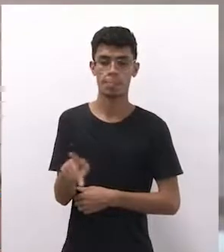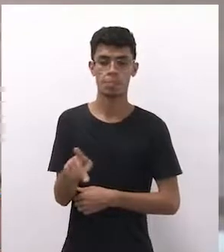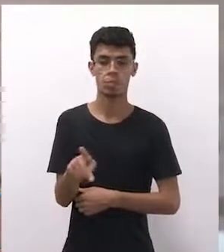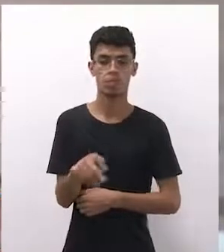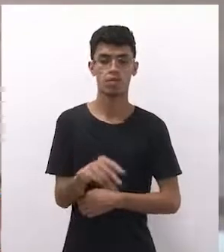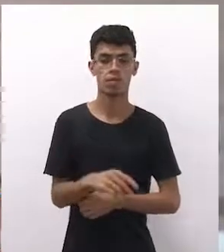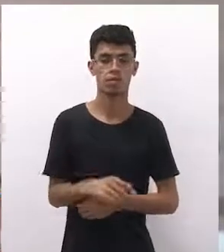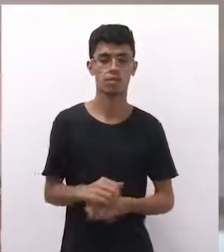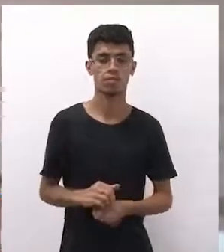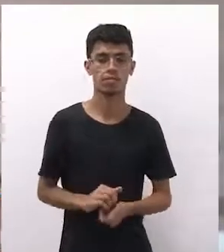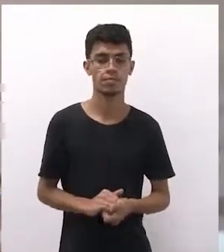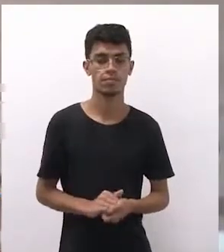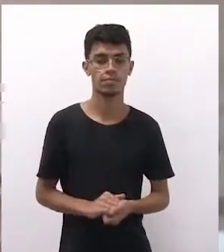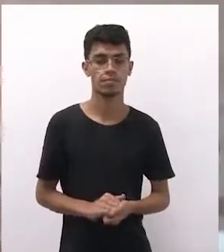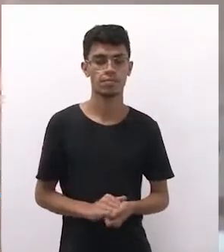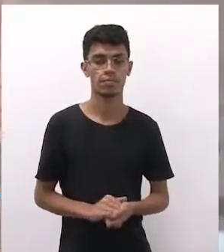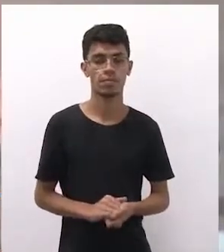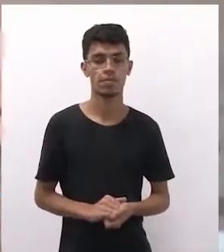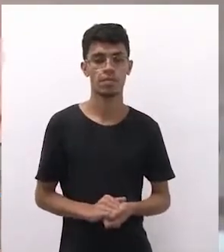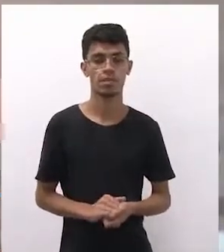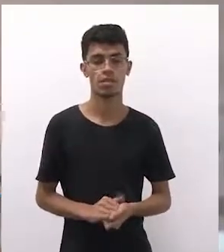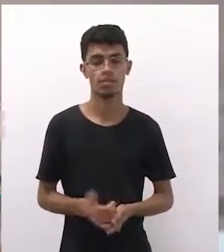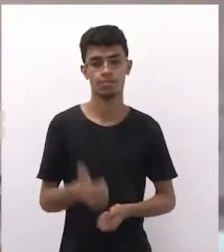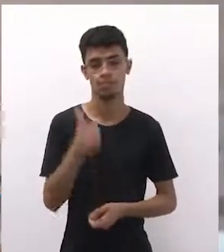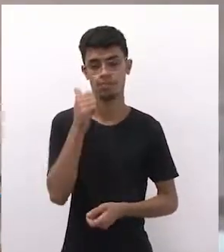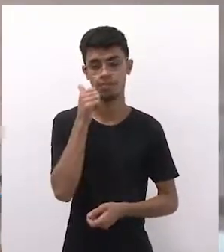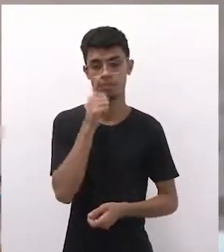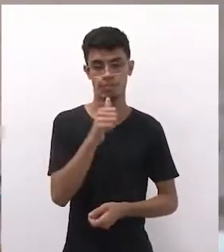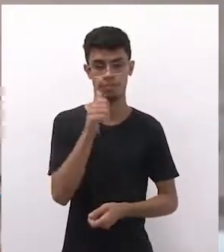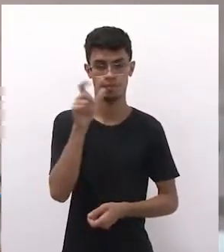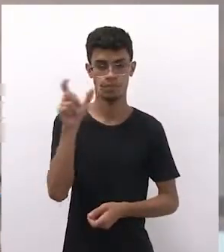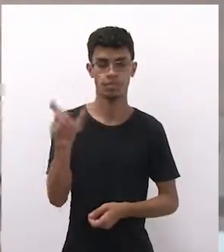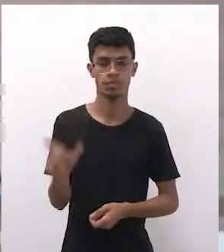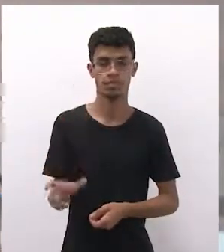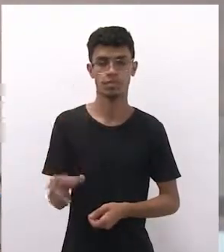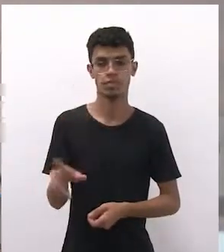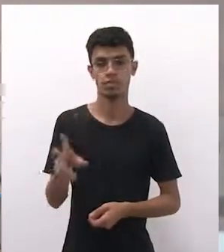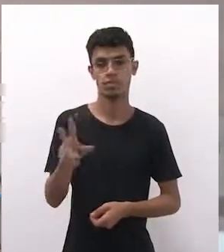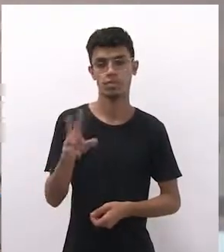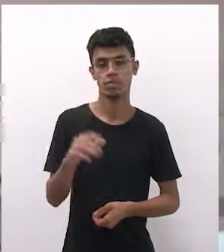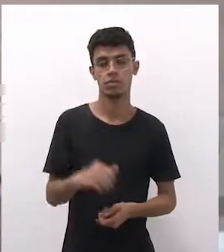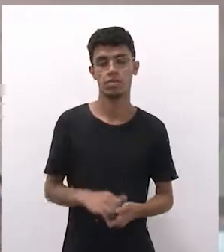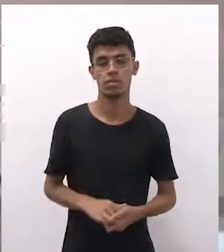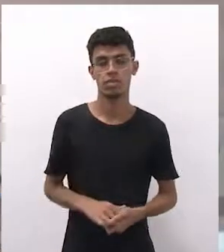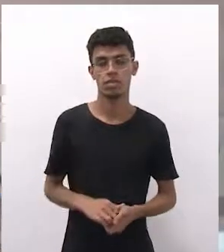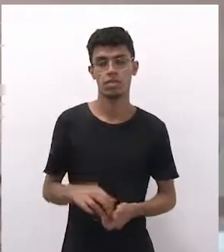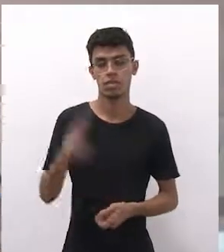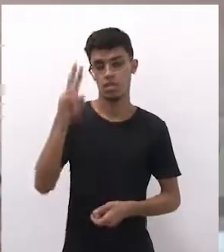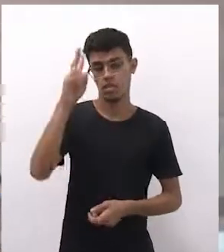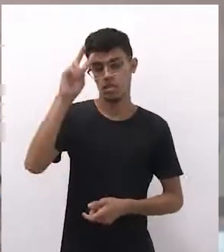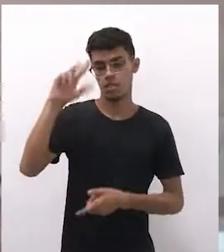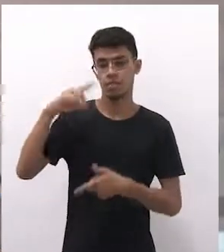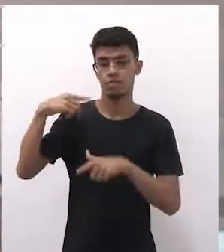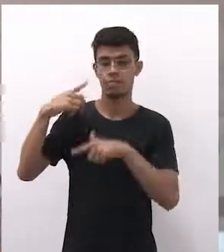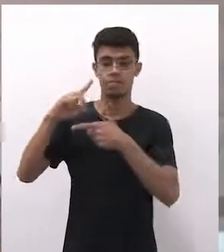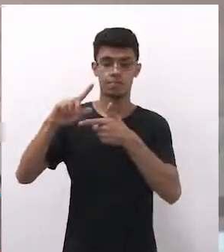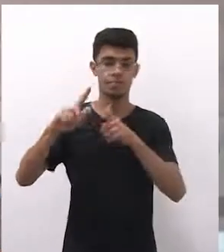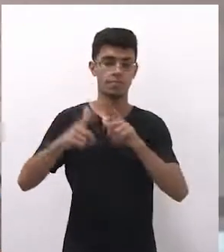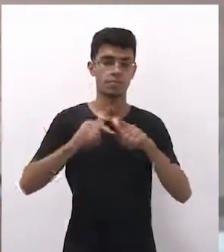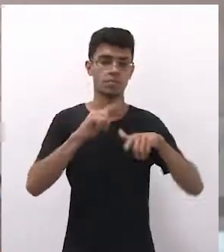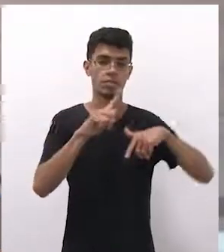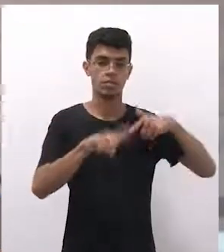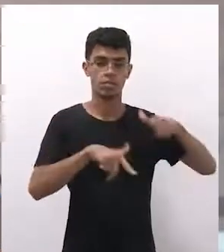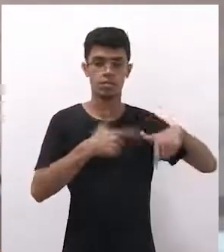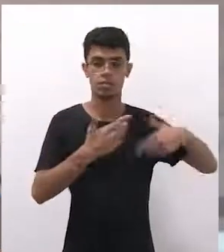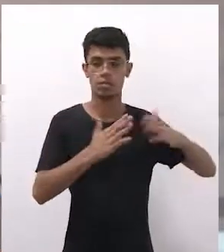dos pontos, né? Uma atividade feminina, muito entre aspas, historicamente, assim como o trabalho doméstico, que